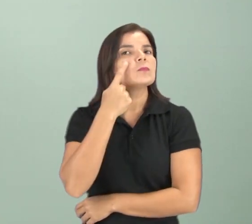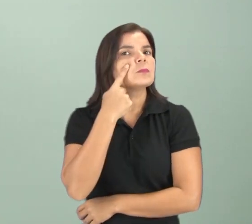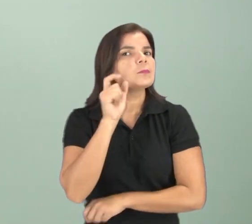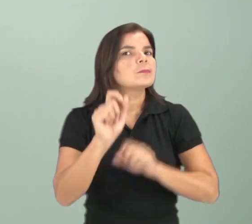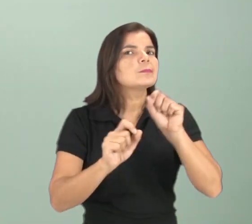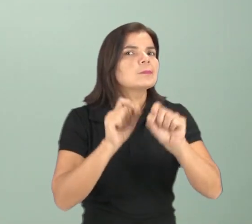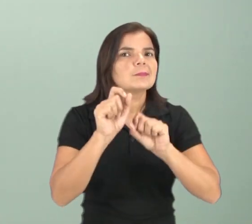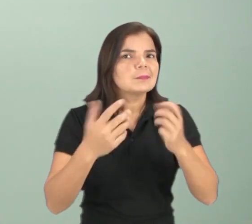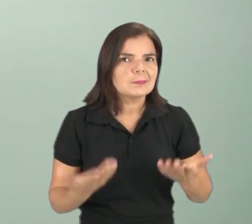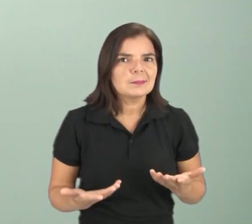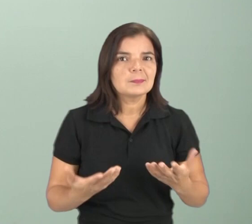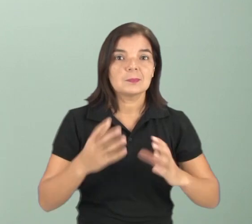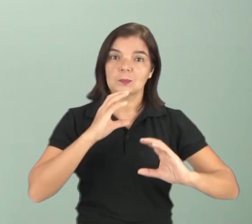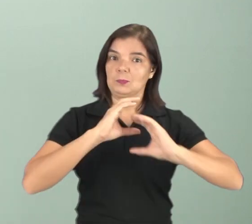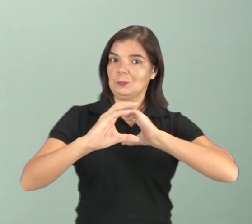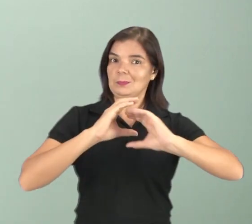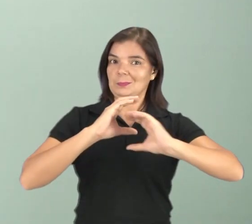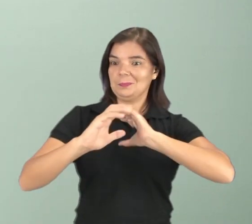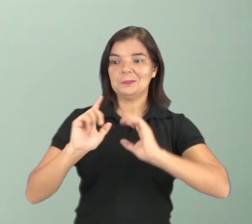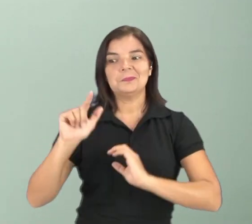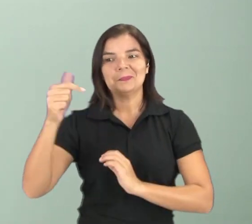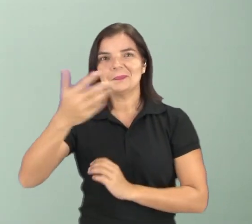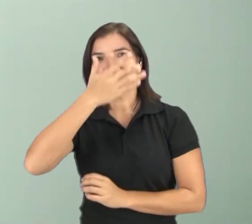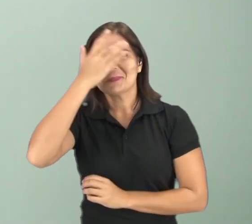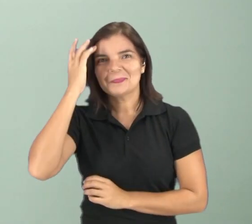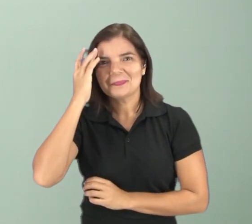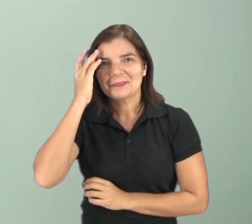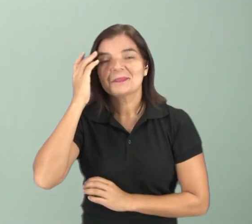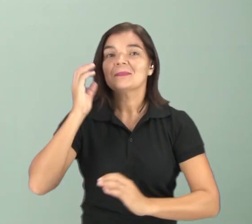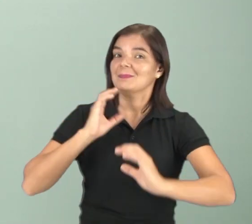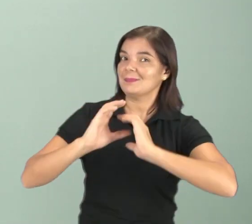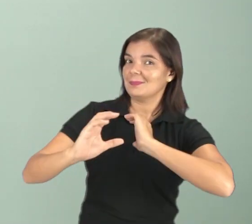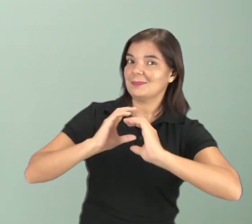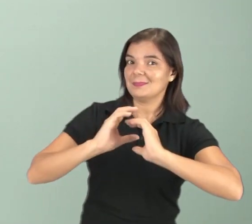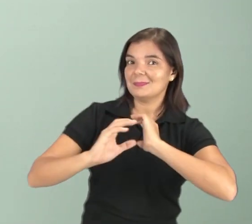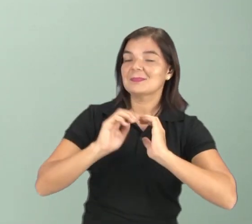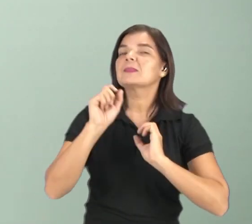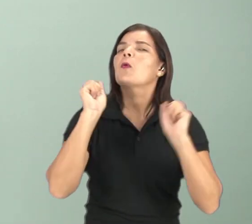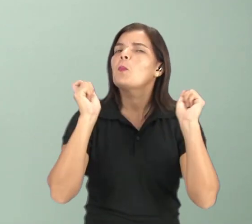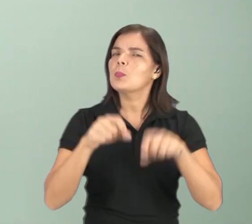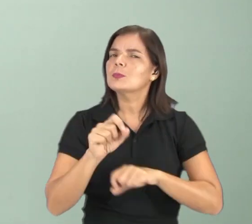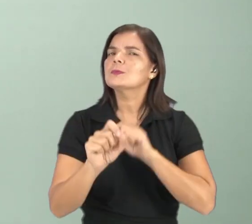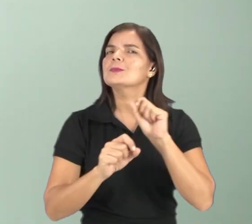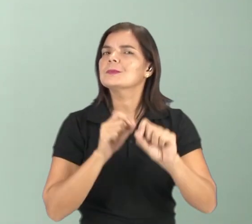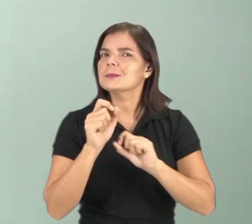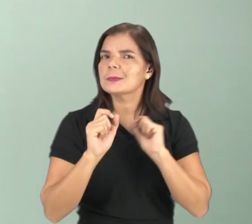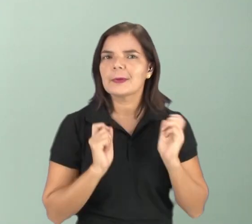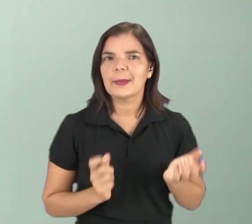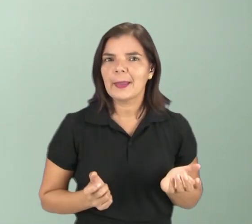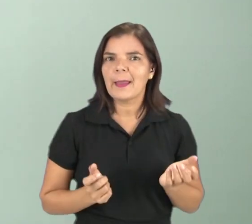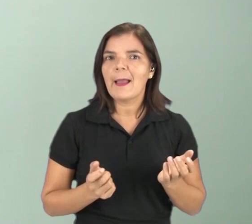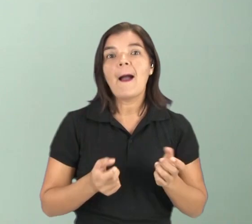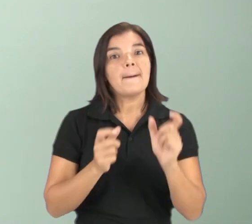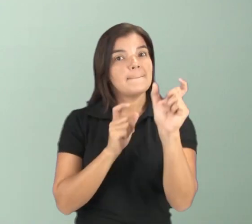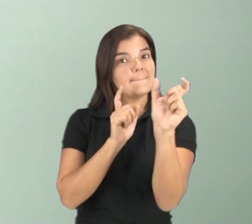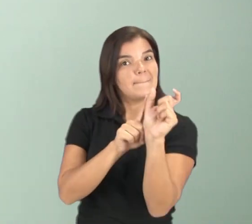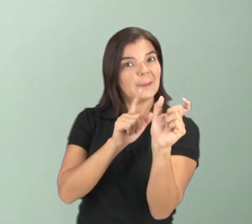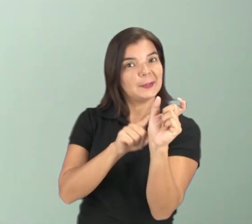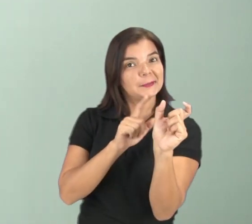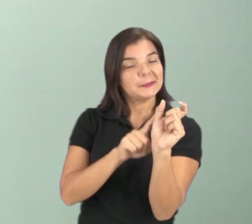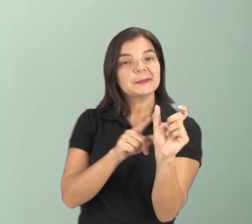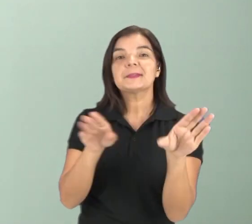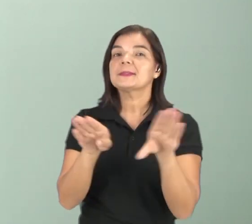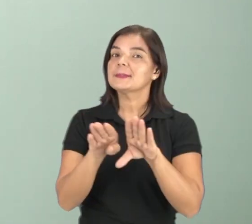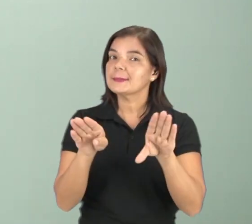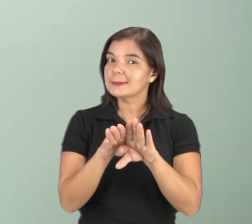procuramos estabelecer comunicação com o outro. Essa comunicação, ela pode ser através da palavra e